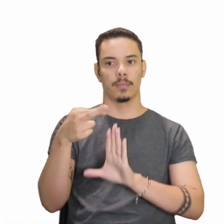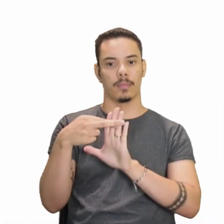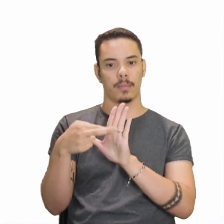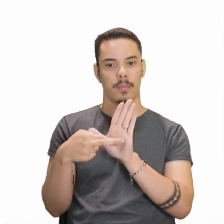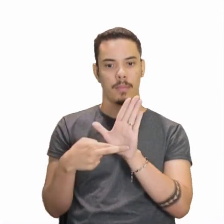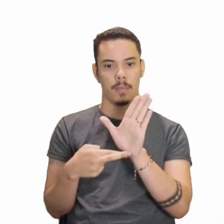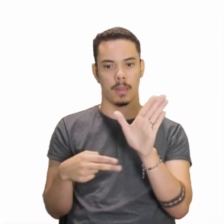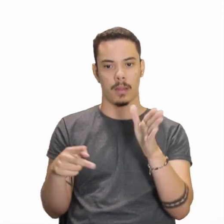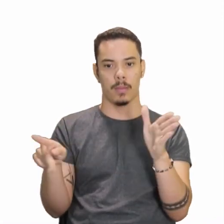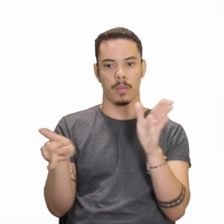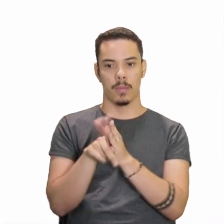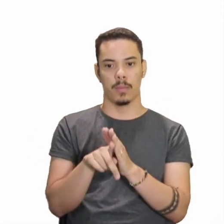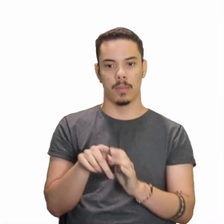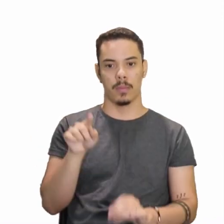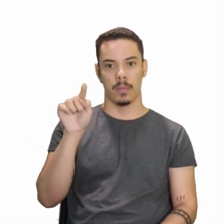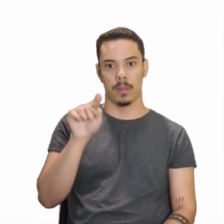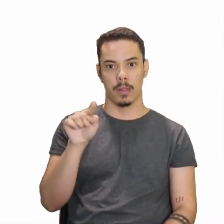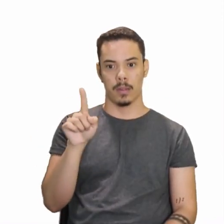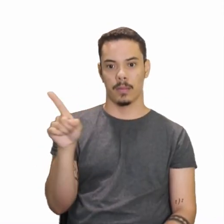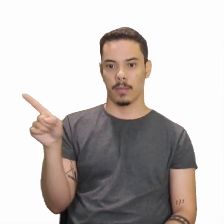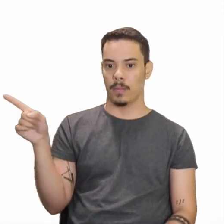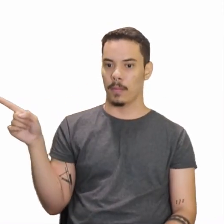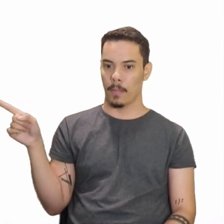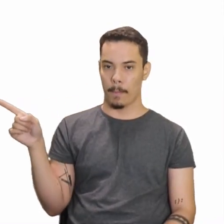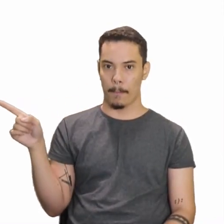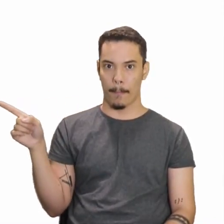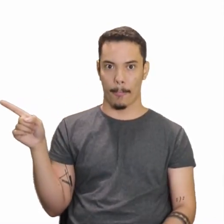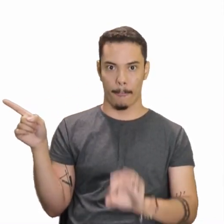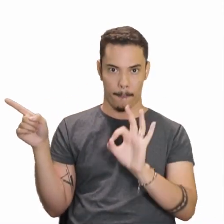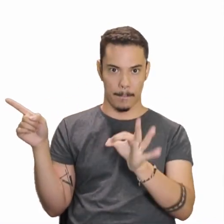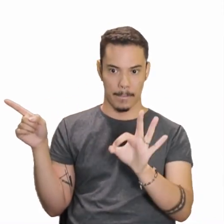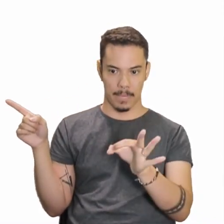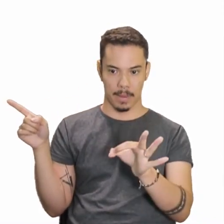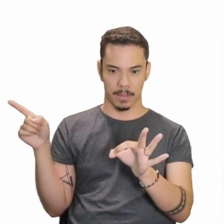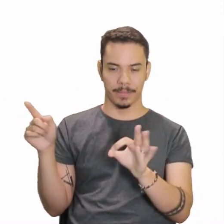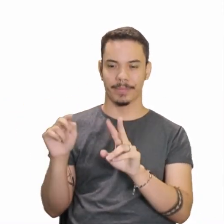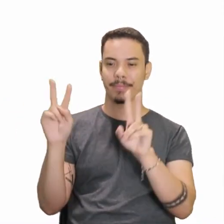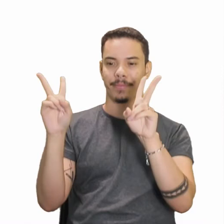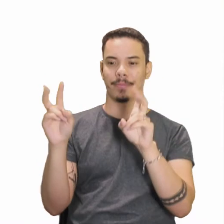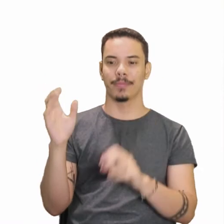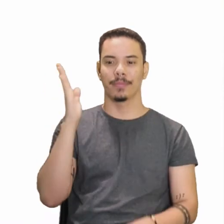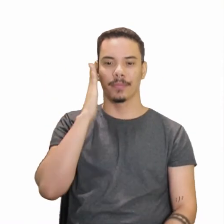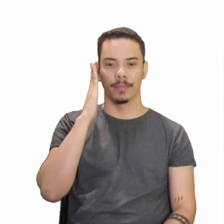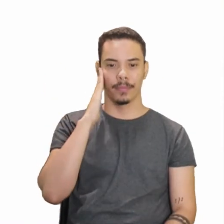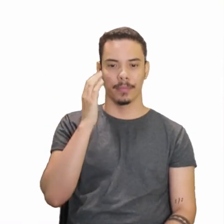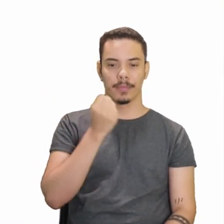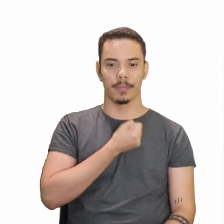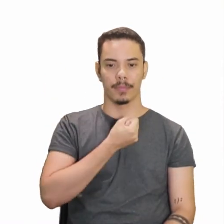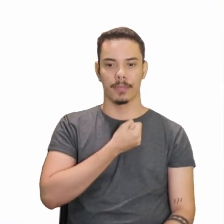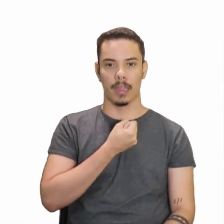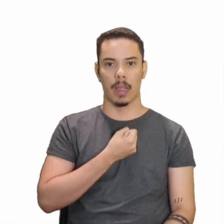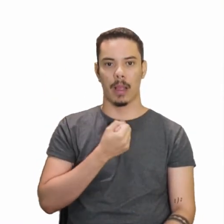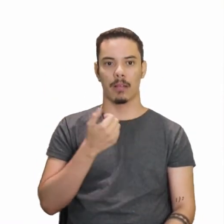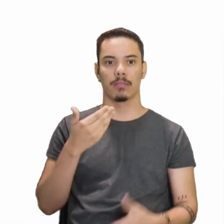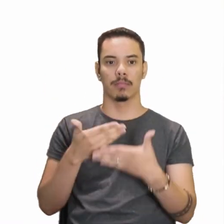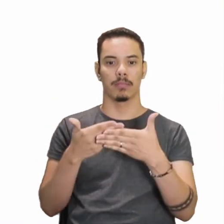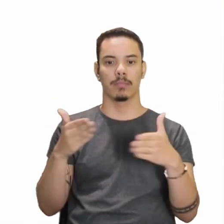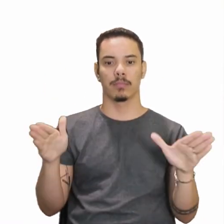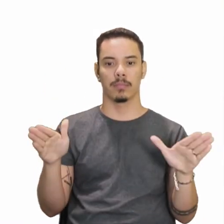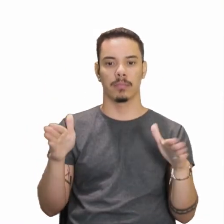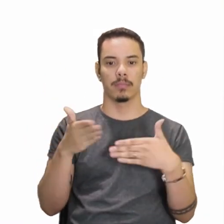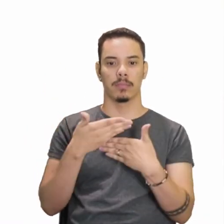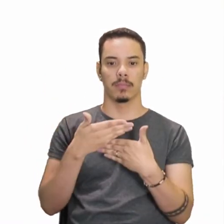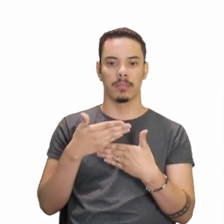a acentuação, né, da questão dos oxítonos abertos, ei